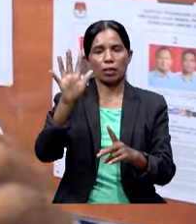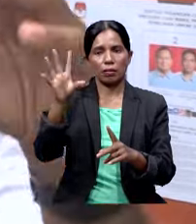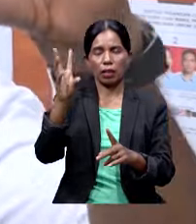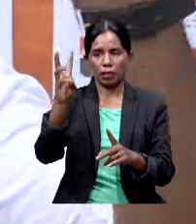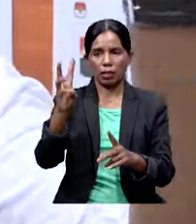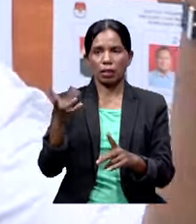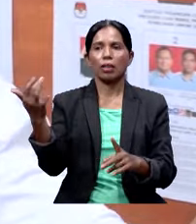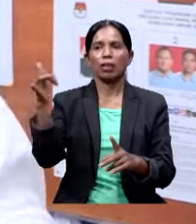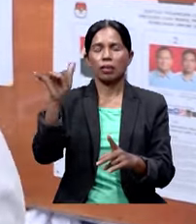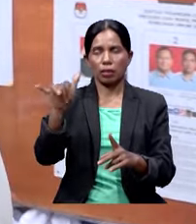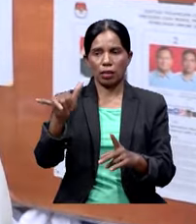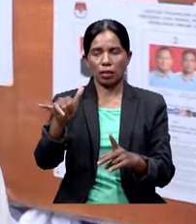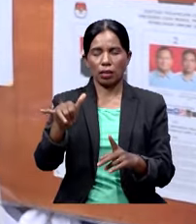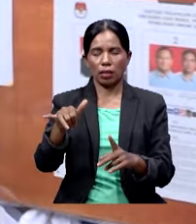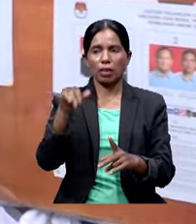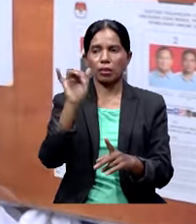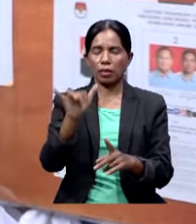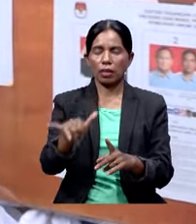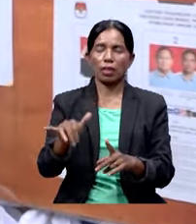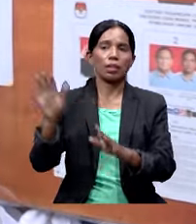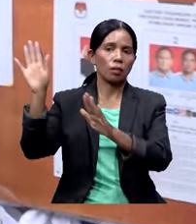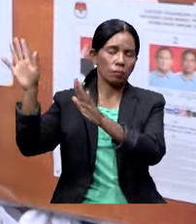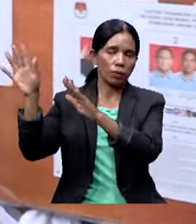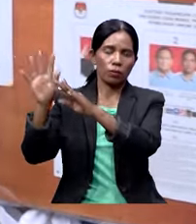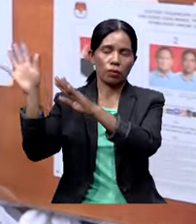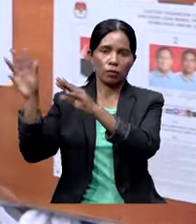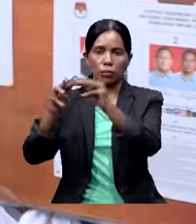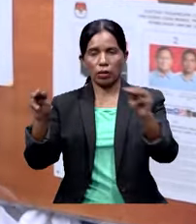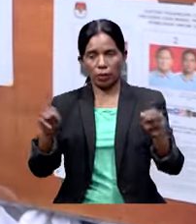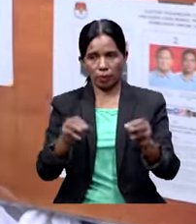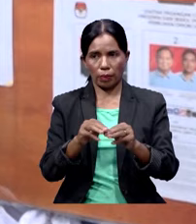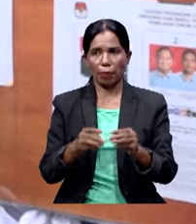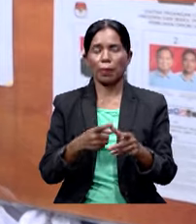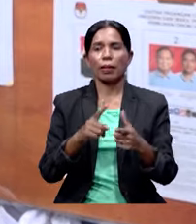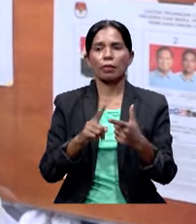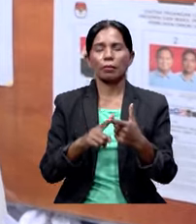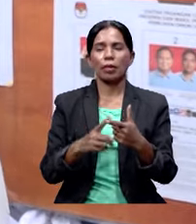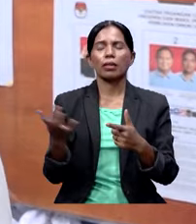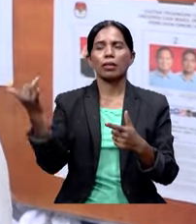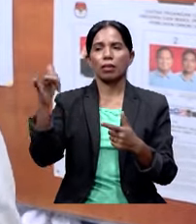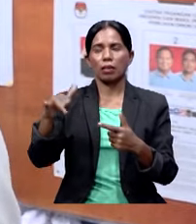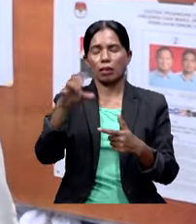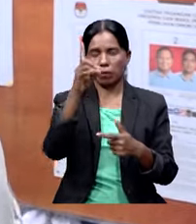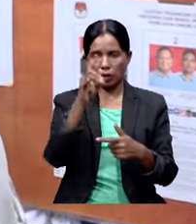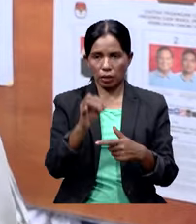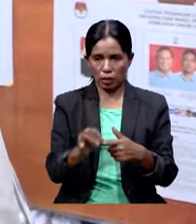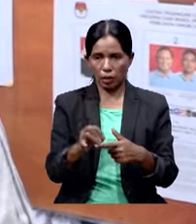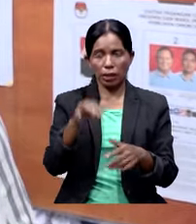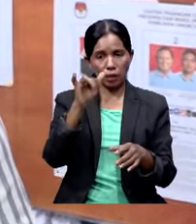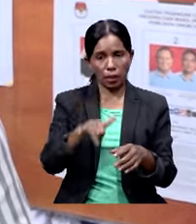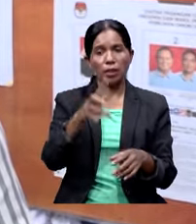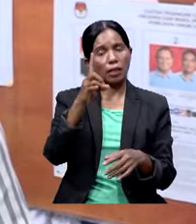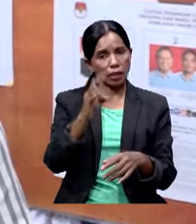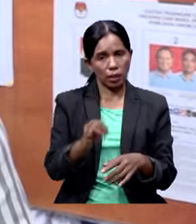ne basira na be hela iha munisipio sira na behela iha dililaran